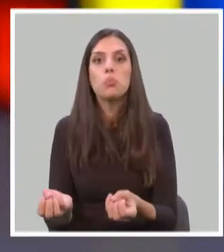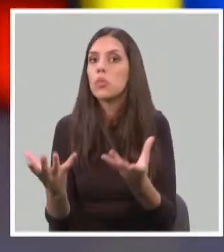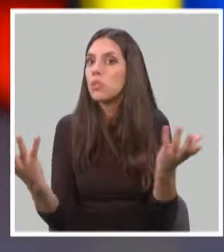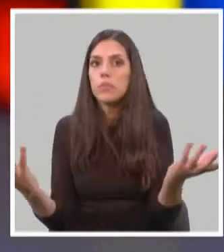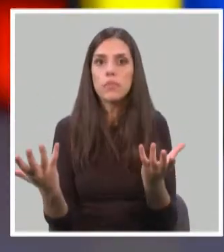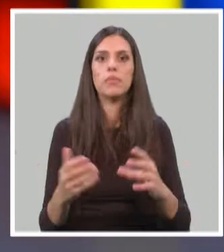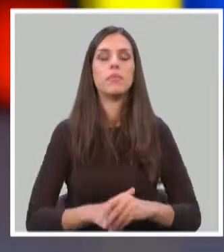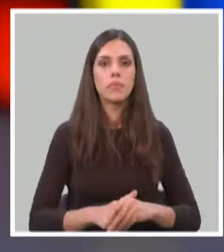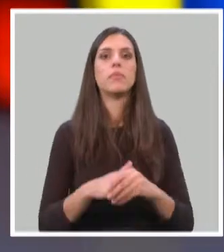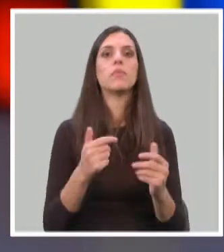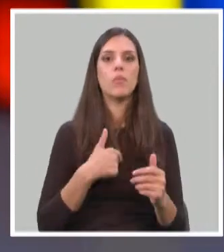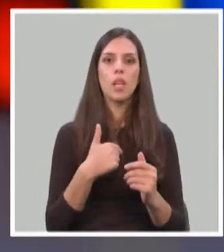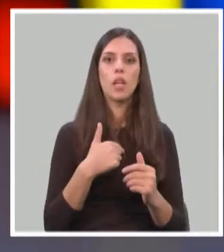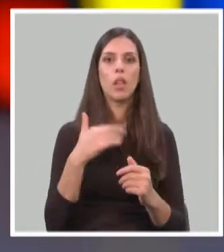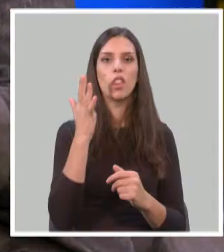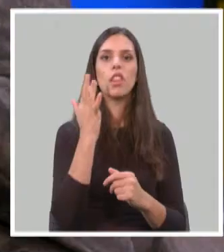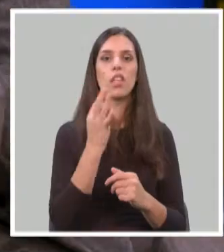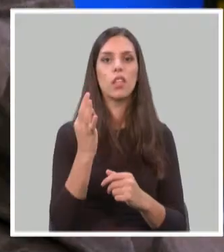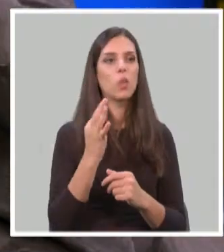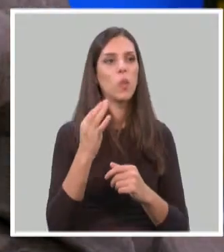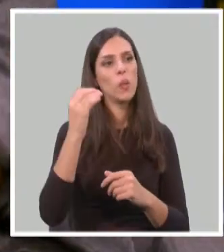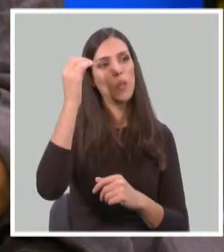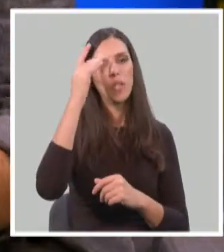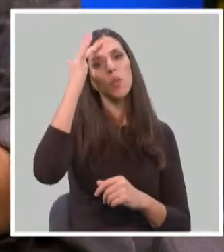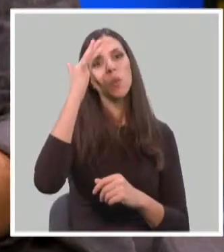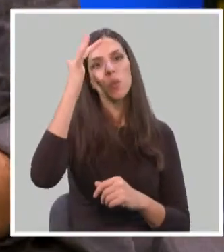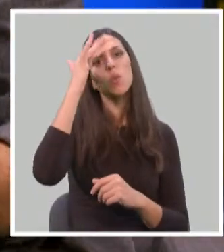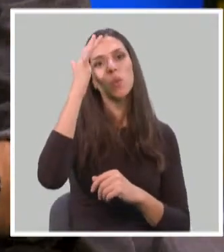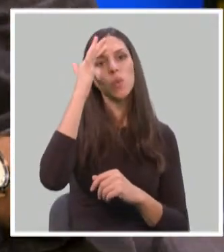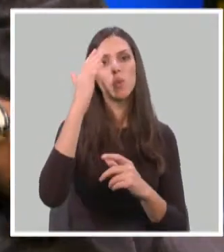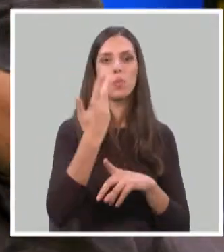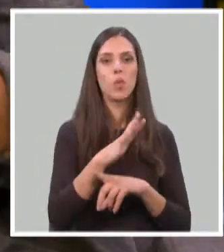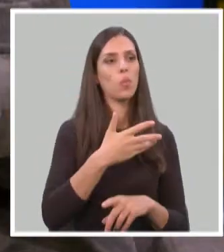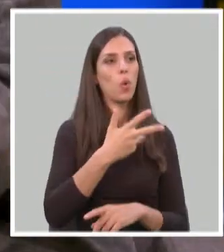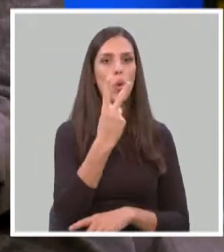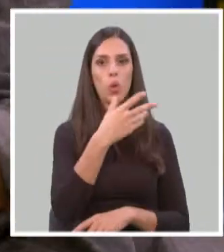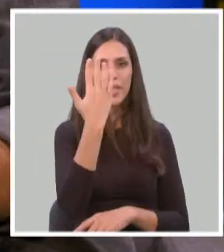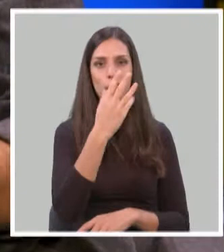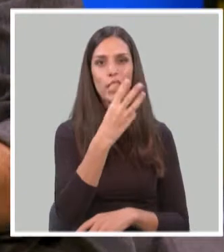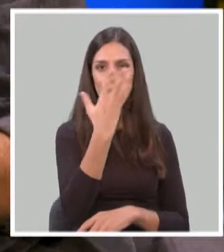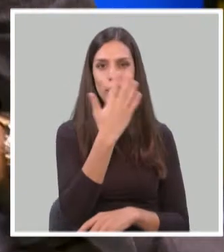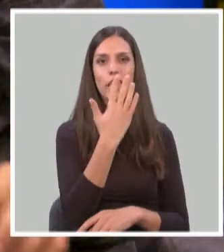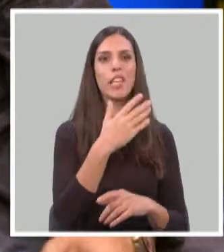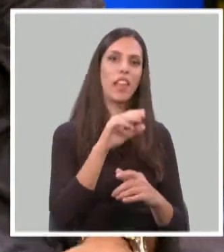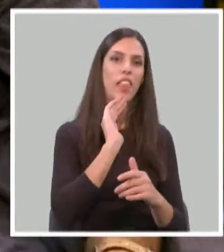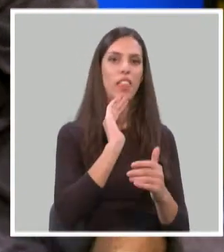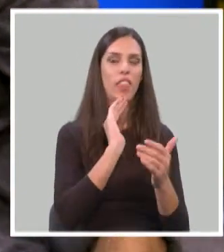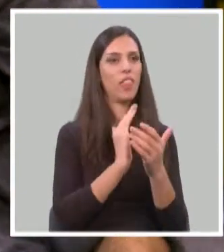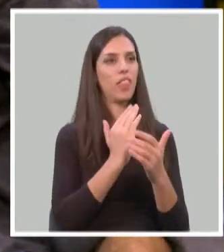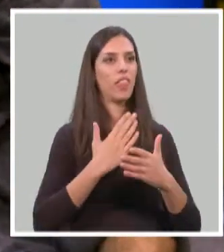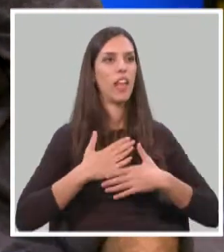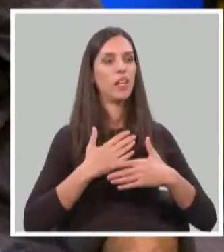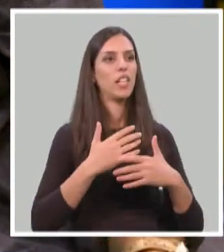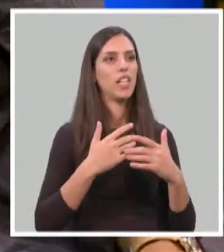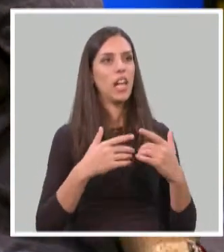em... Eu tento realizar esse sonho sempre que alguém me dá a hipótese de ir 2 ou 3 dias fazer uma perninha num filme ou numa